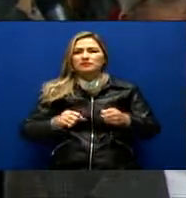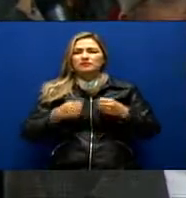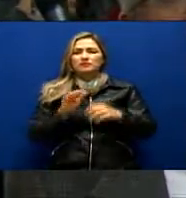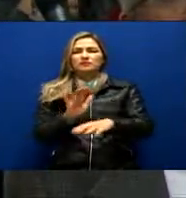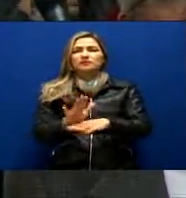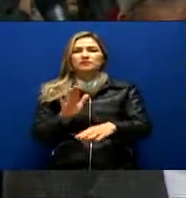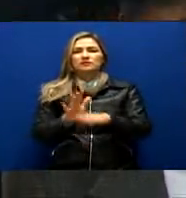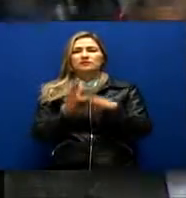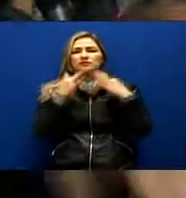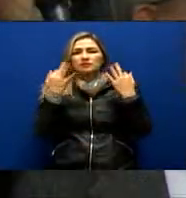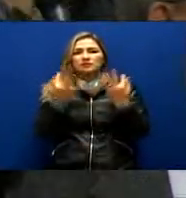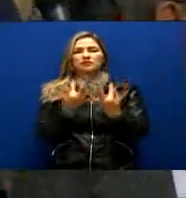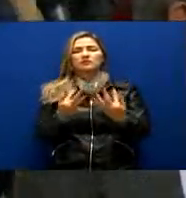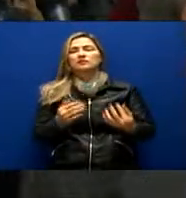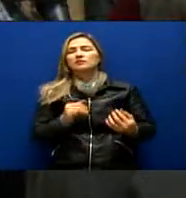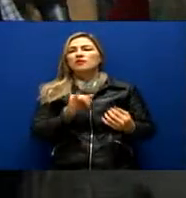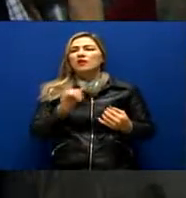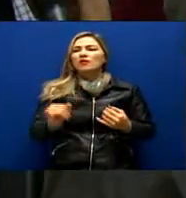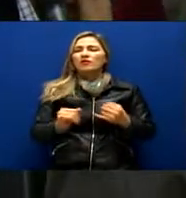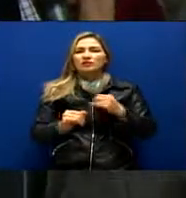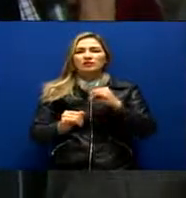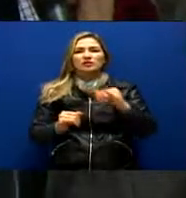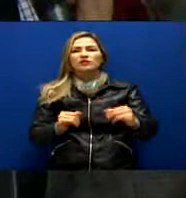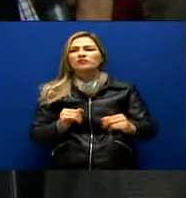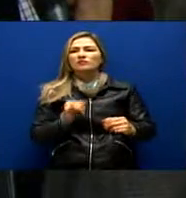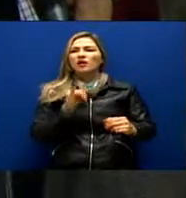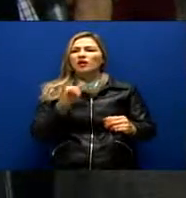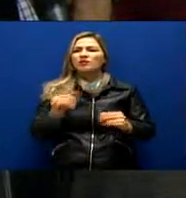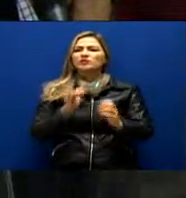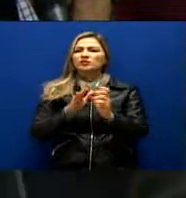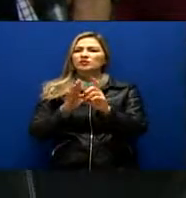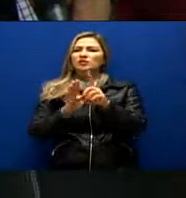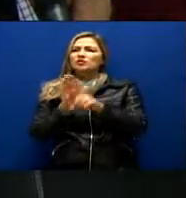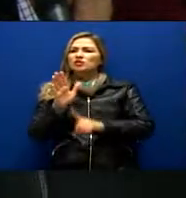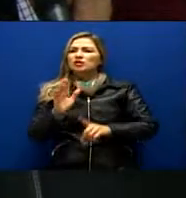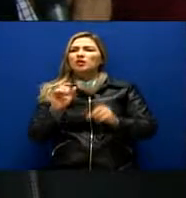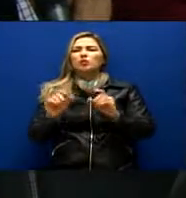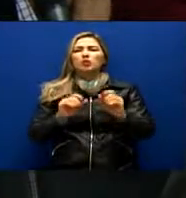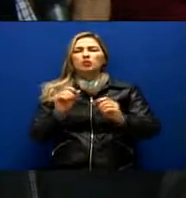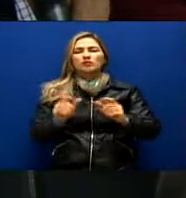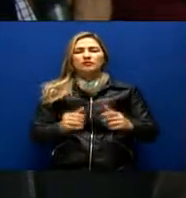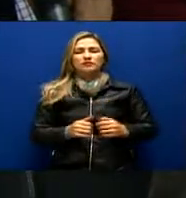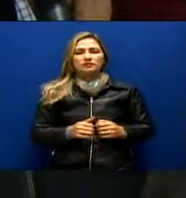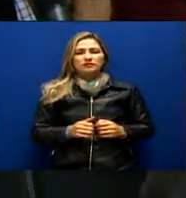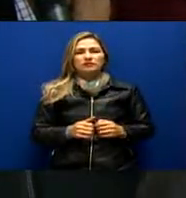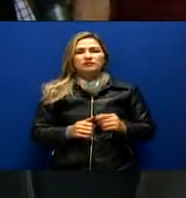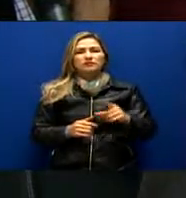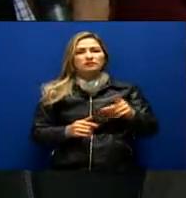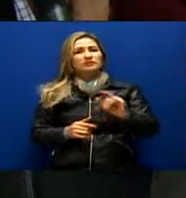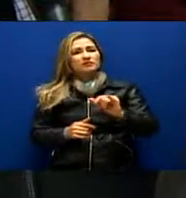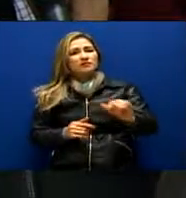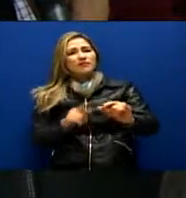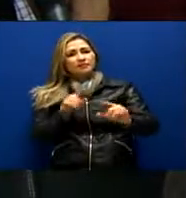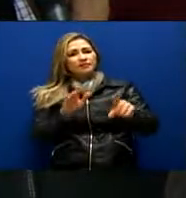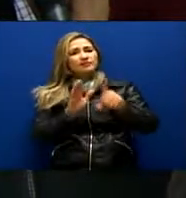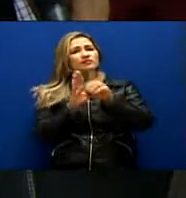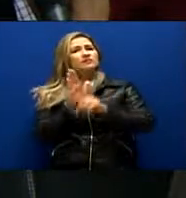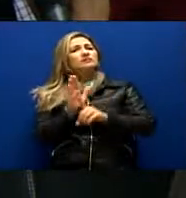família, informando o que tem direito, o que não tem. A gente percebe